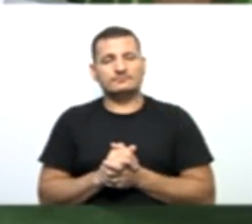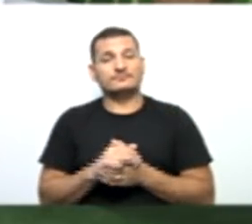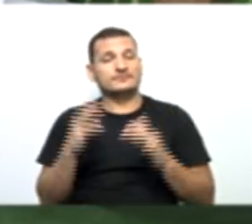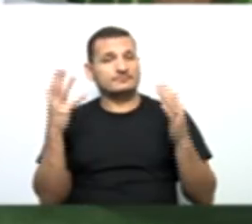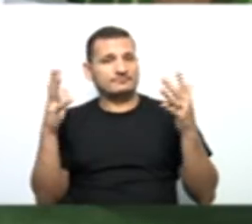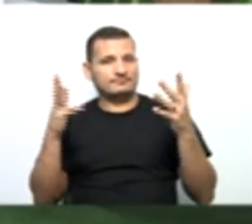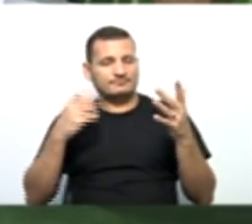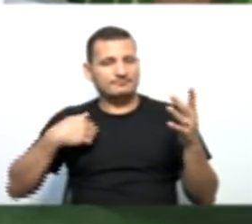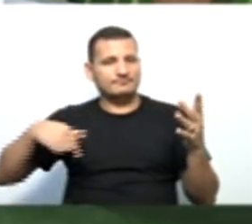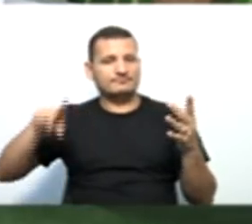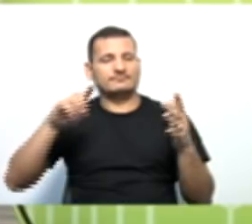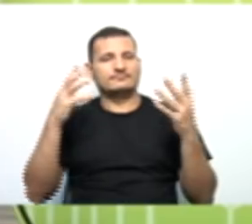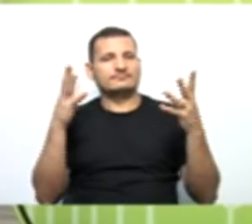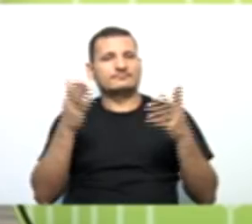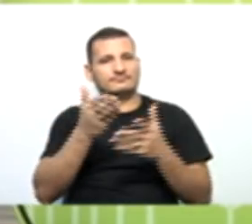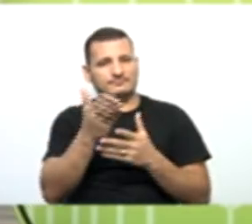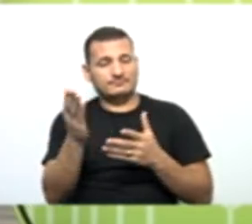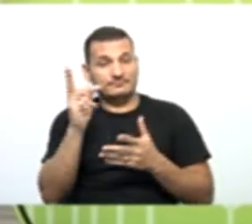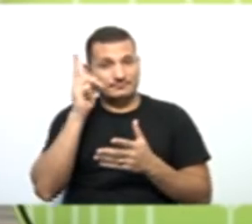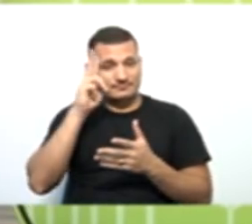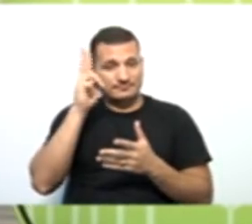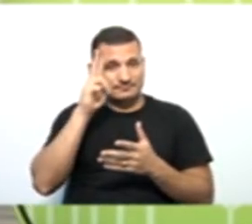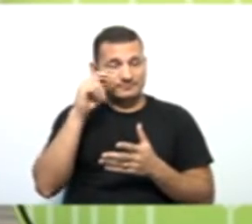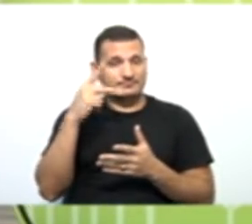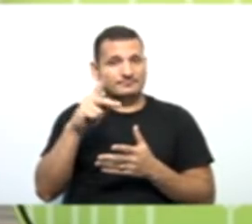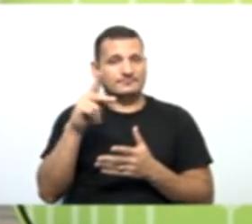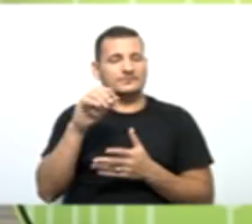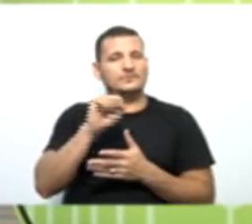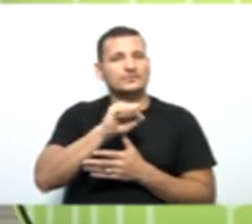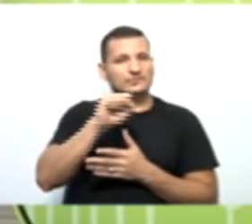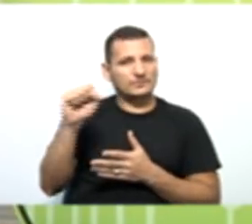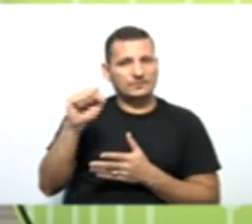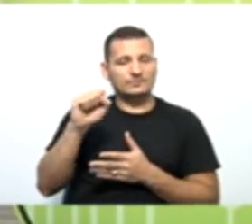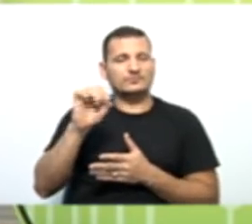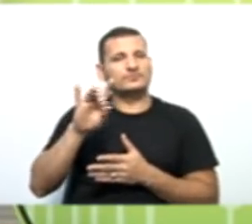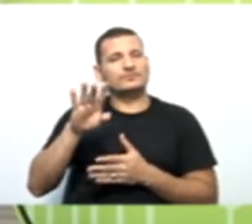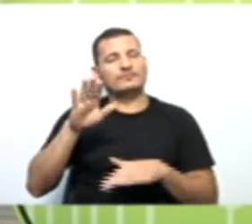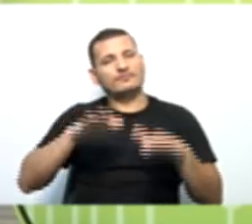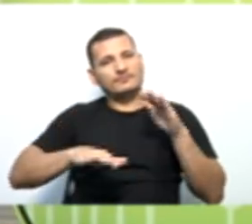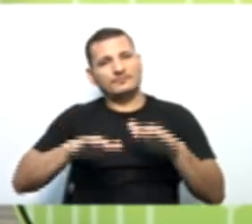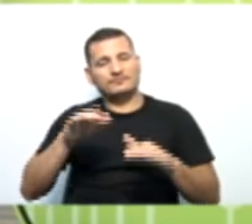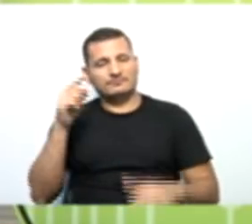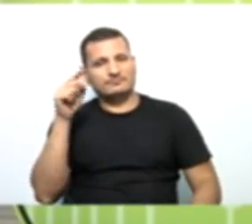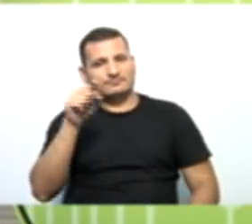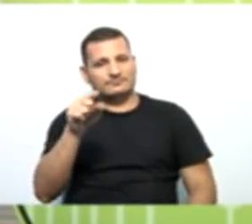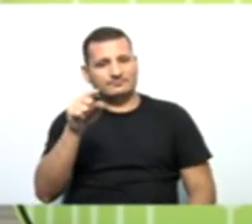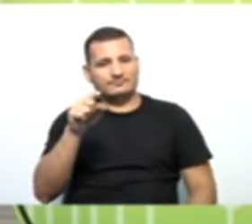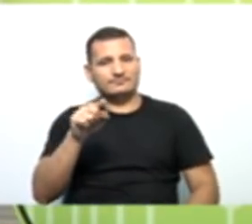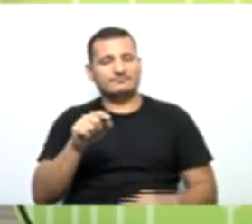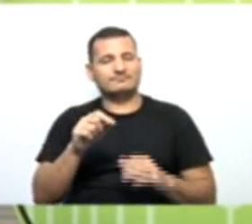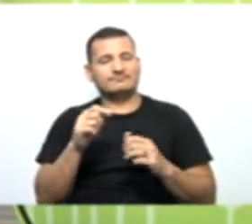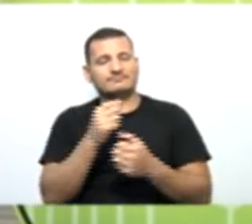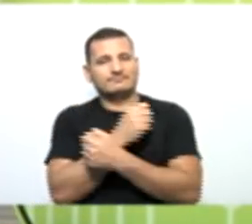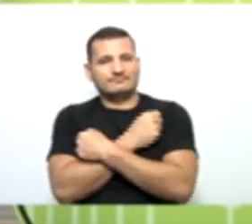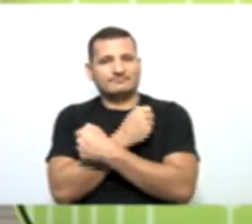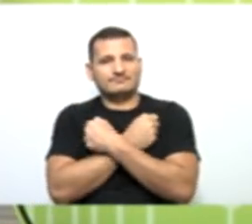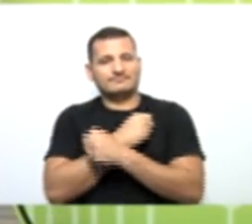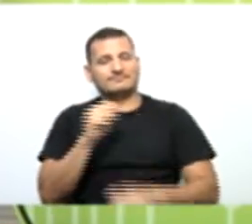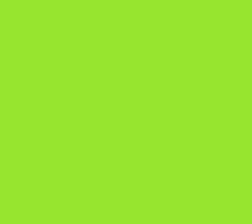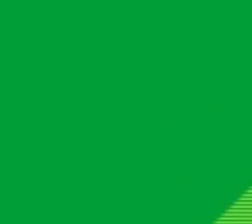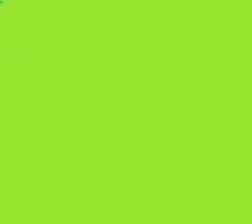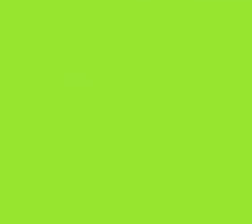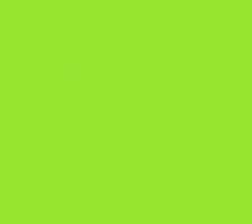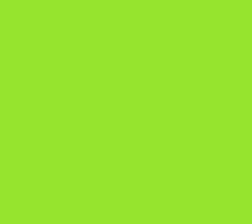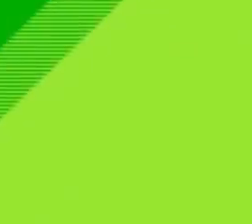todos nós. Parabéns para você e lembre-se, o seu sucesso só depende de você. Forte abraço e até o nosso próximo